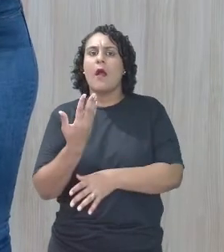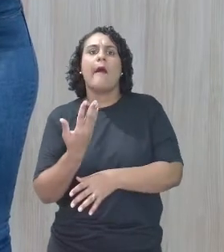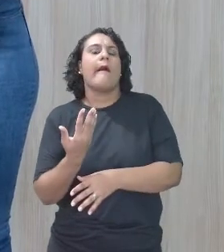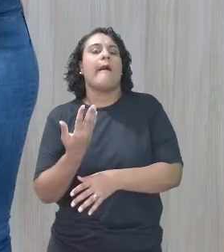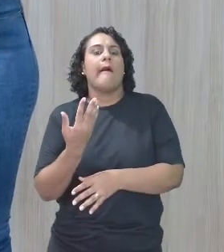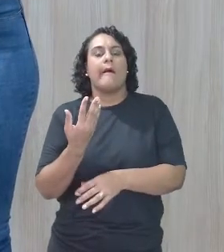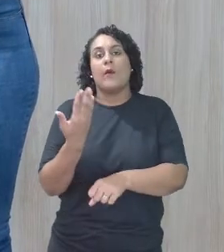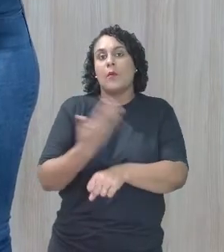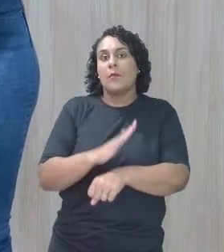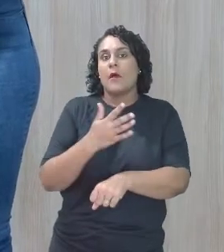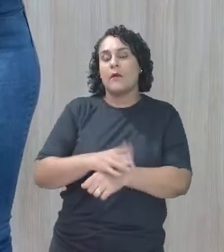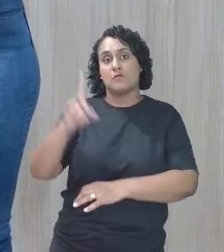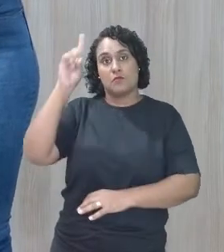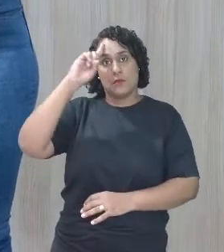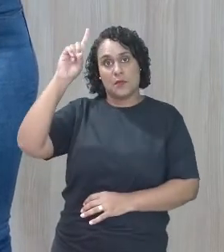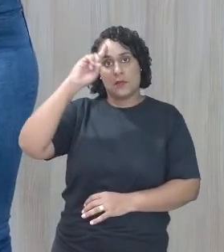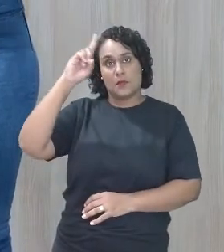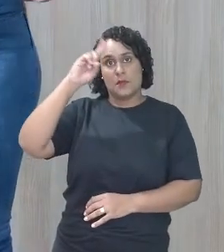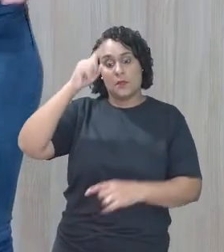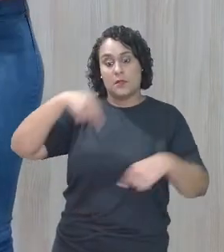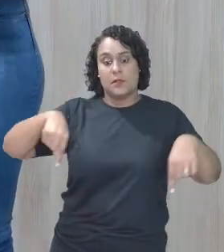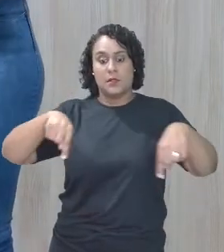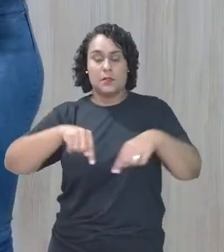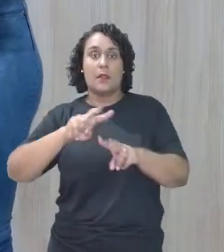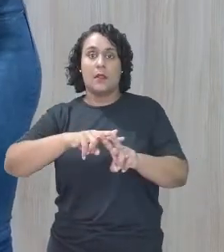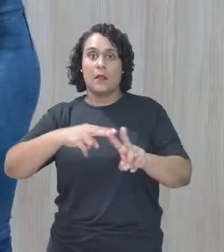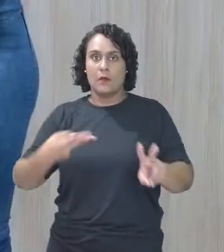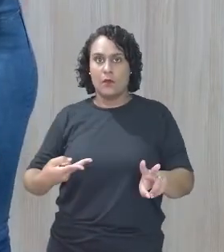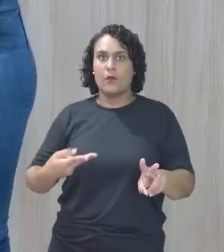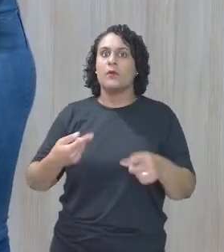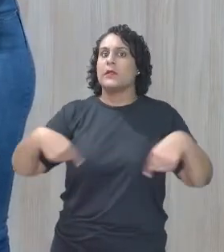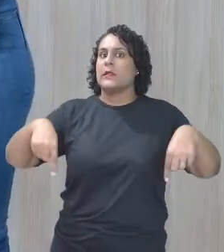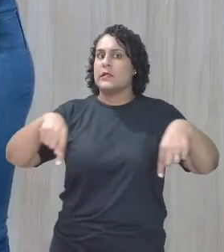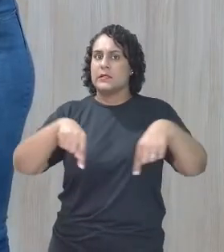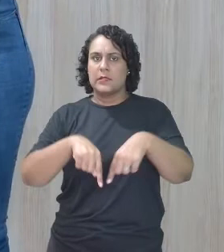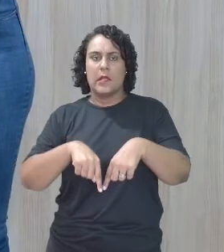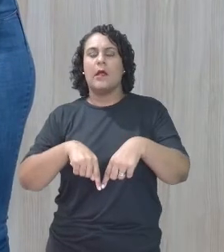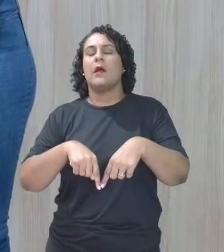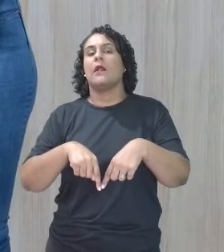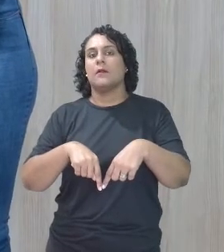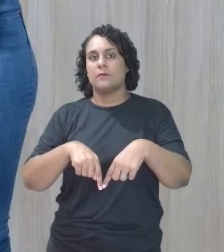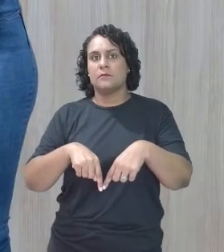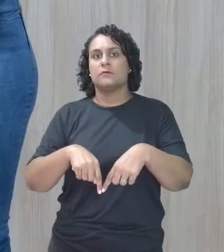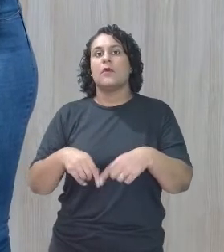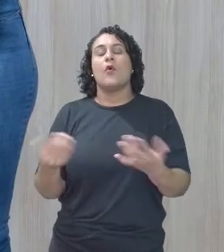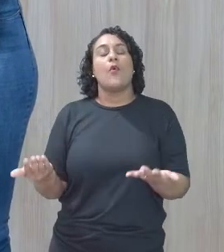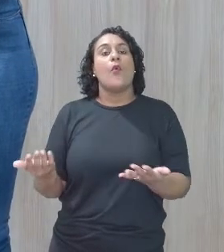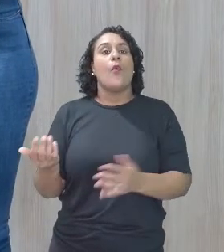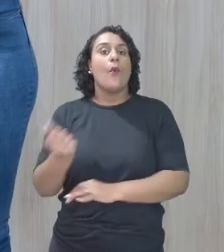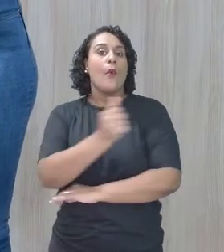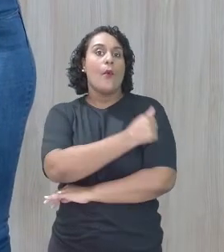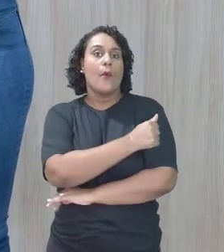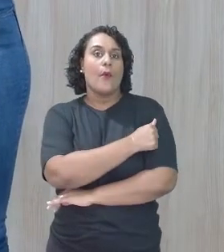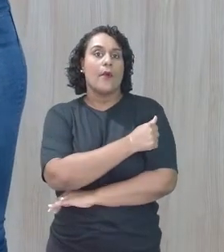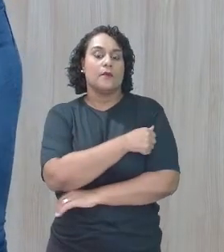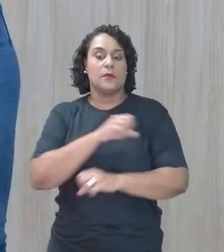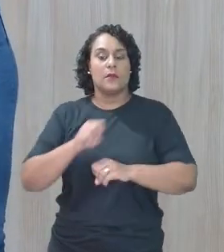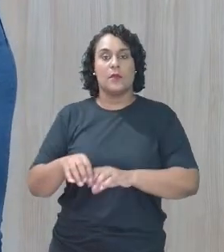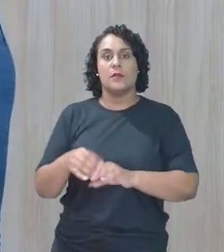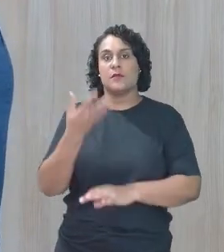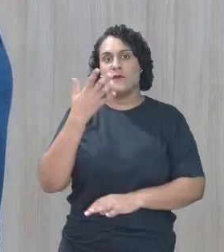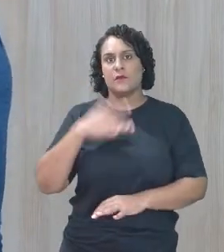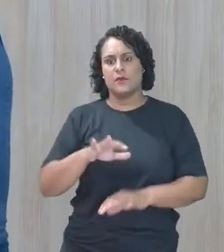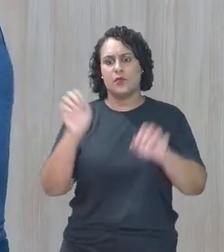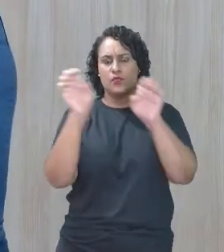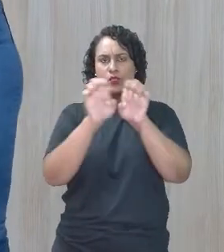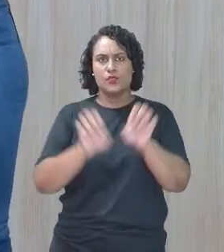dia a dia, na escola, na sala de recursos, na sala regular, com o estudante da educação infantil, que se estrutura e